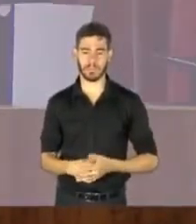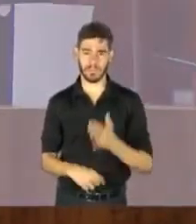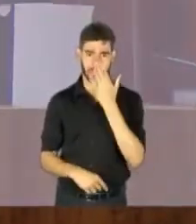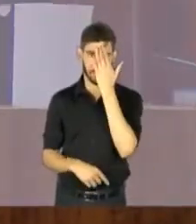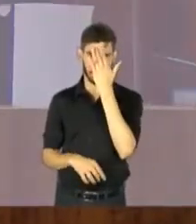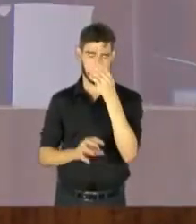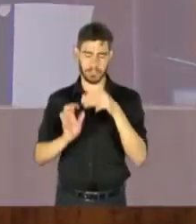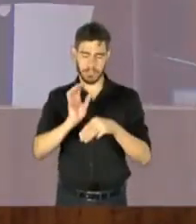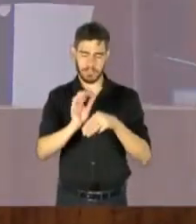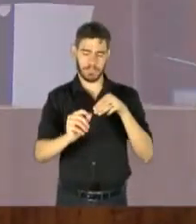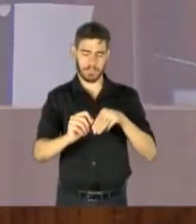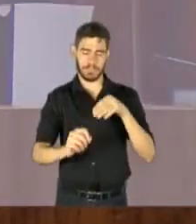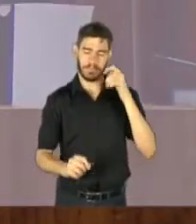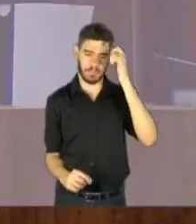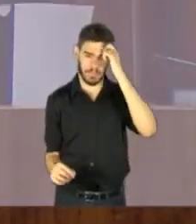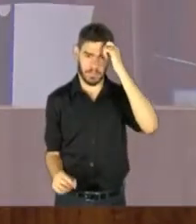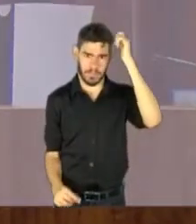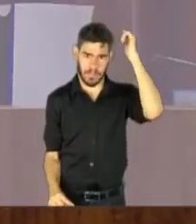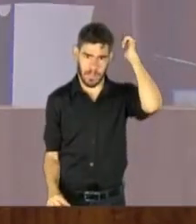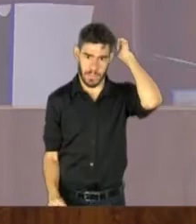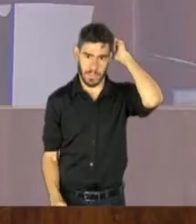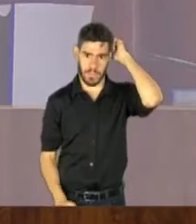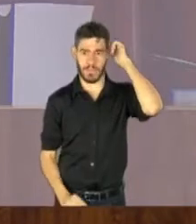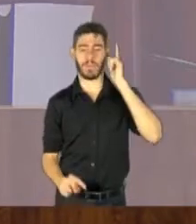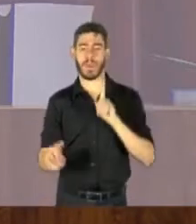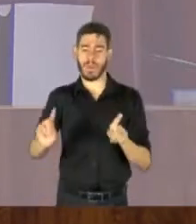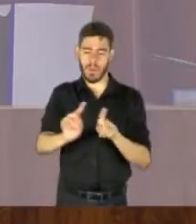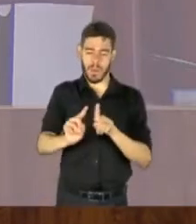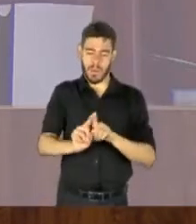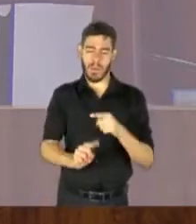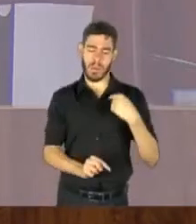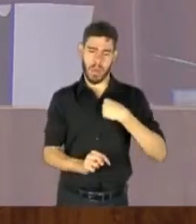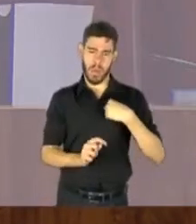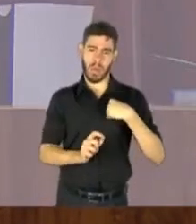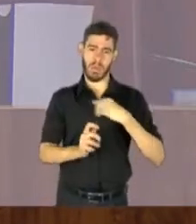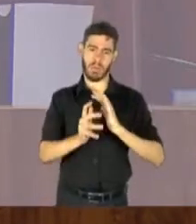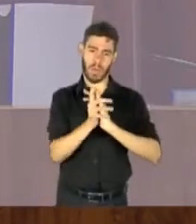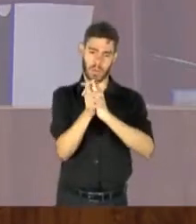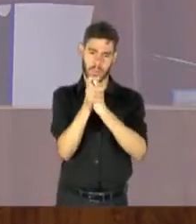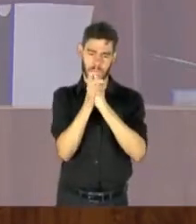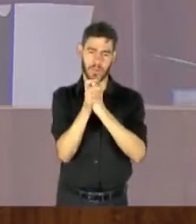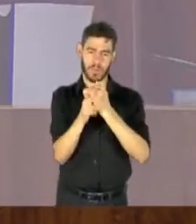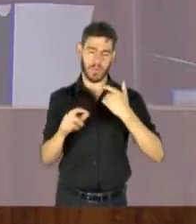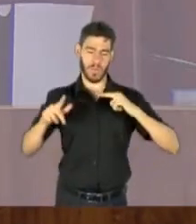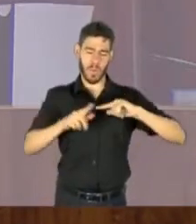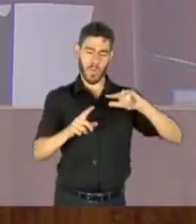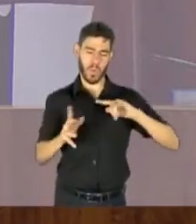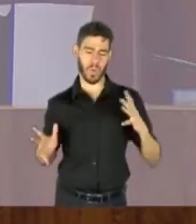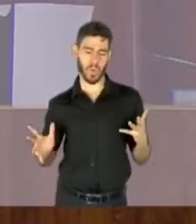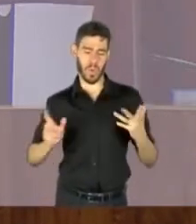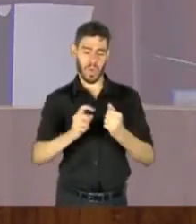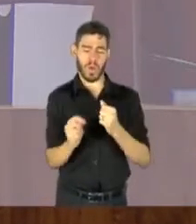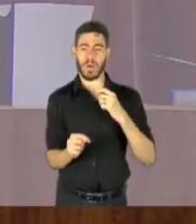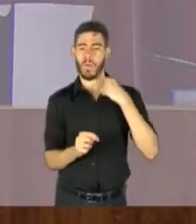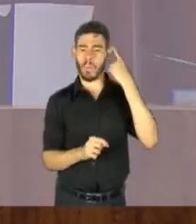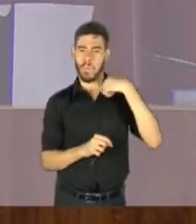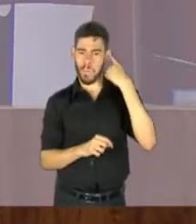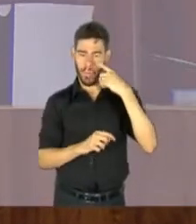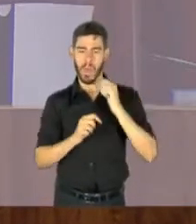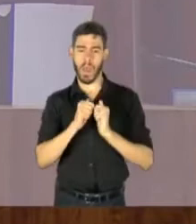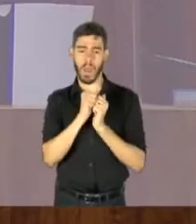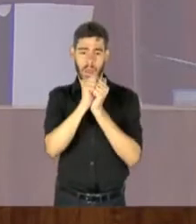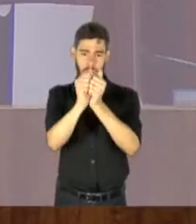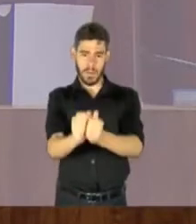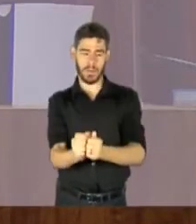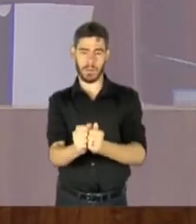Obrigado, ministro Alexandre de Moraes. Também eu, cumprimentando o trabalho proficiente da ilustre advogada, estou